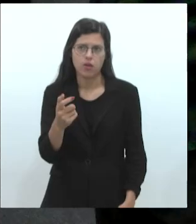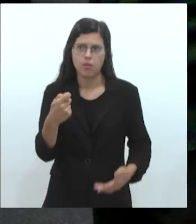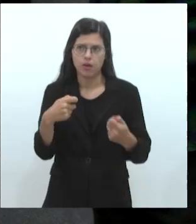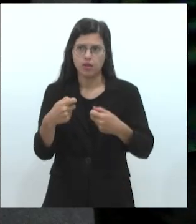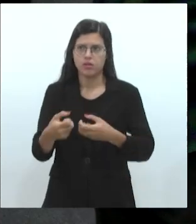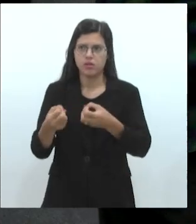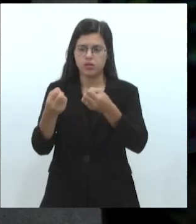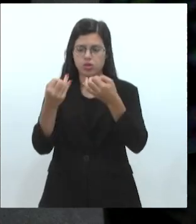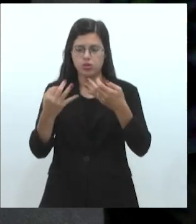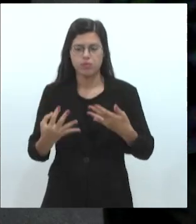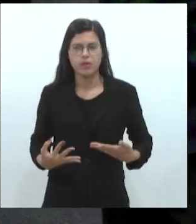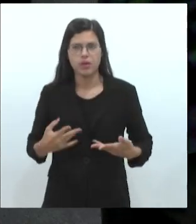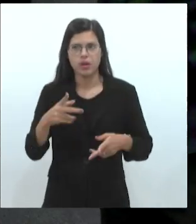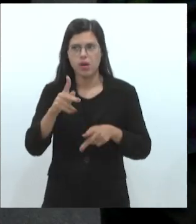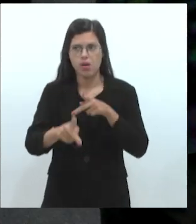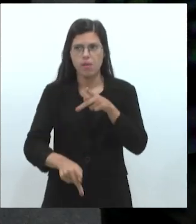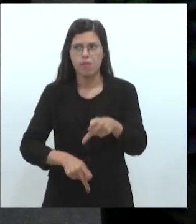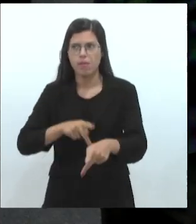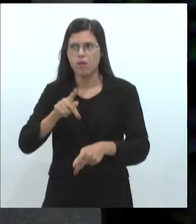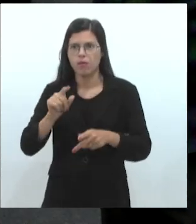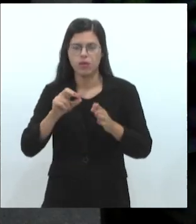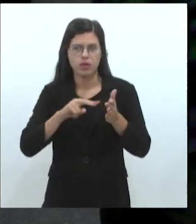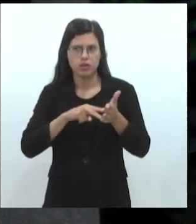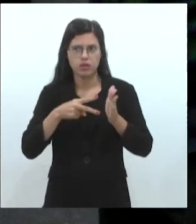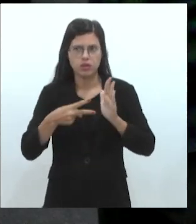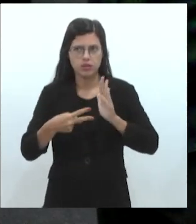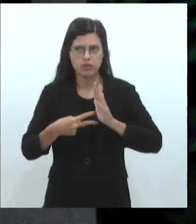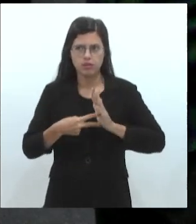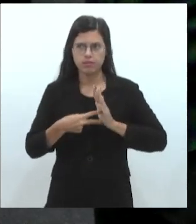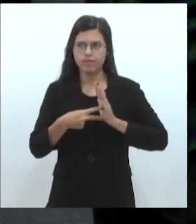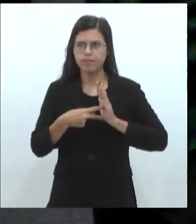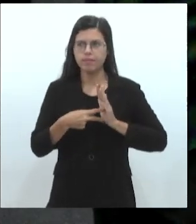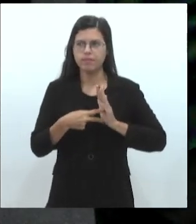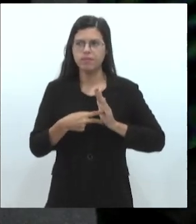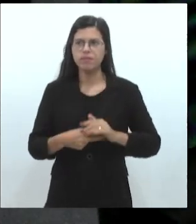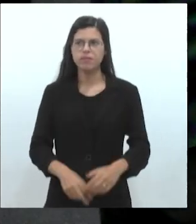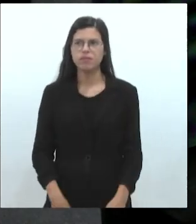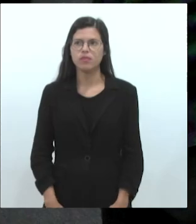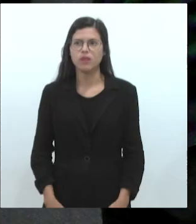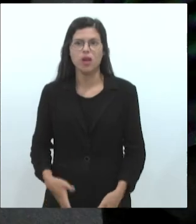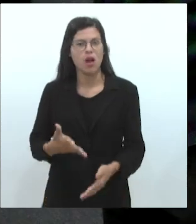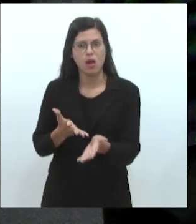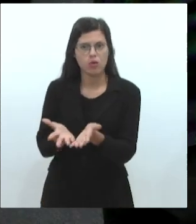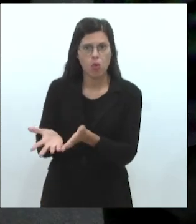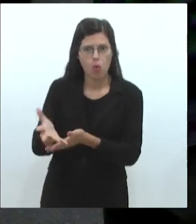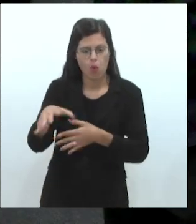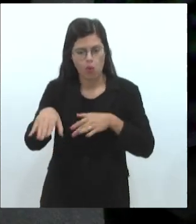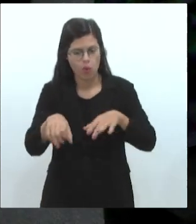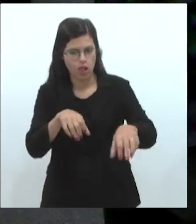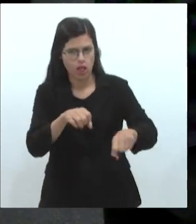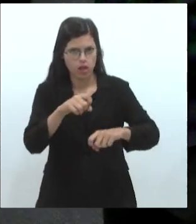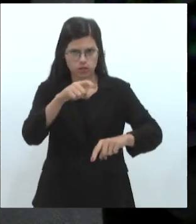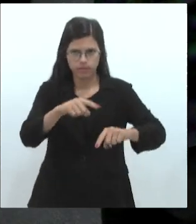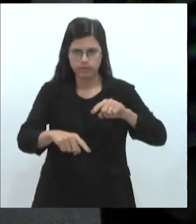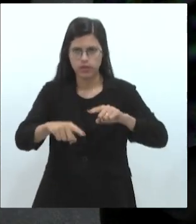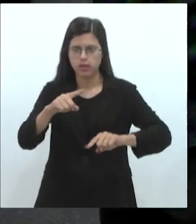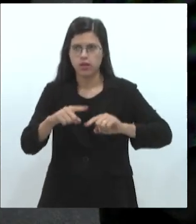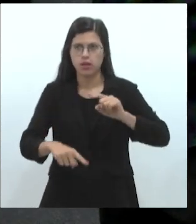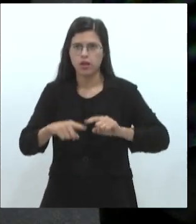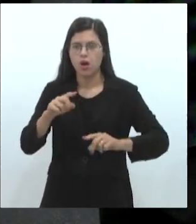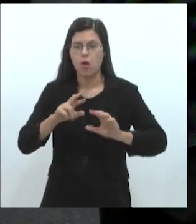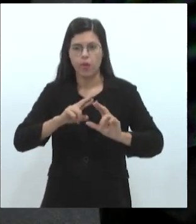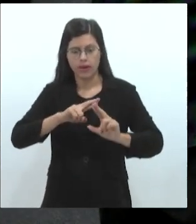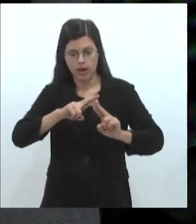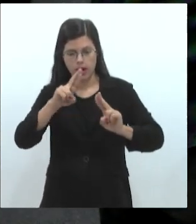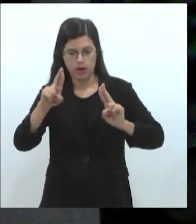para a população o que é. E a coleta seletiva, senhora presidente, e a